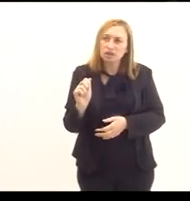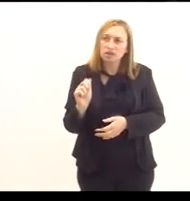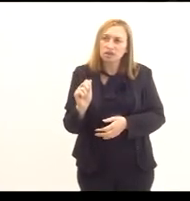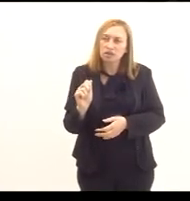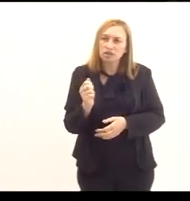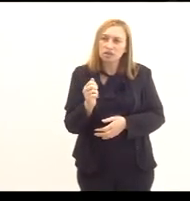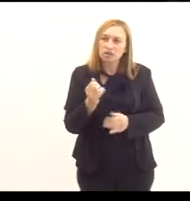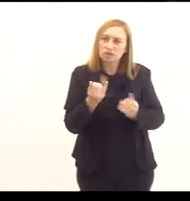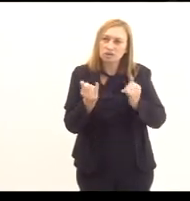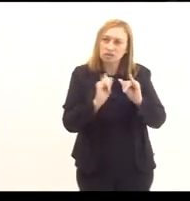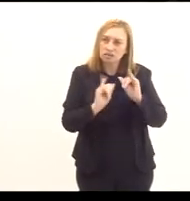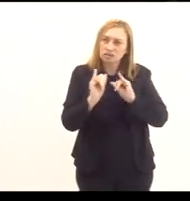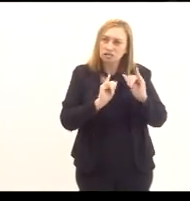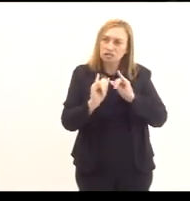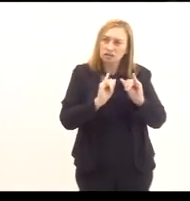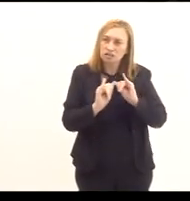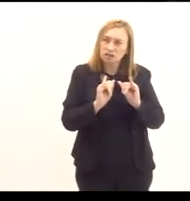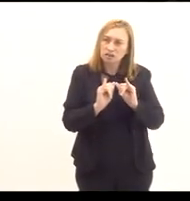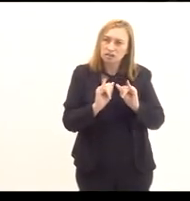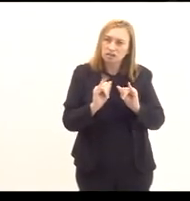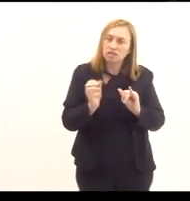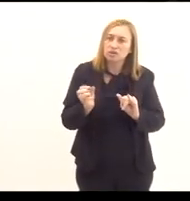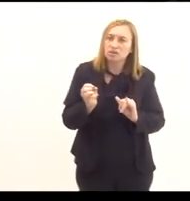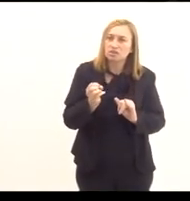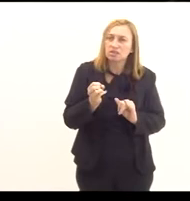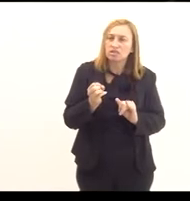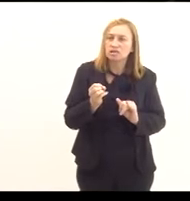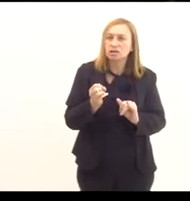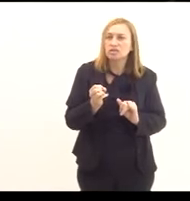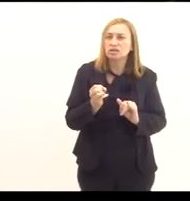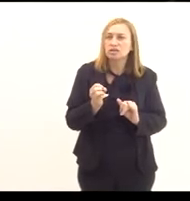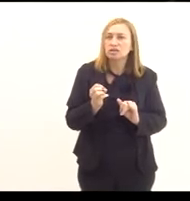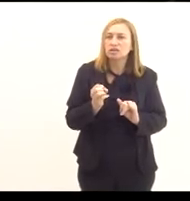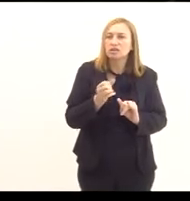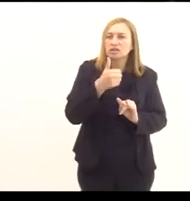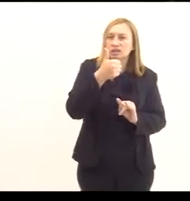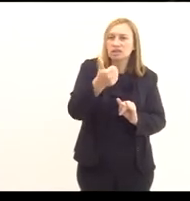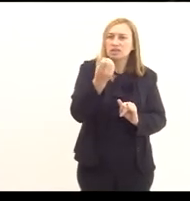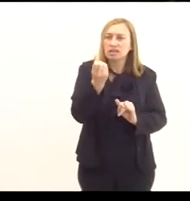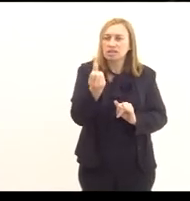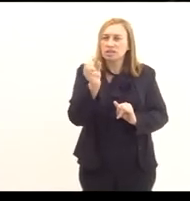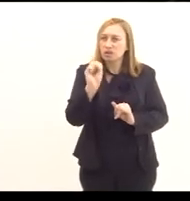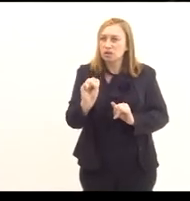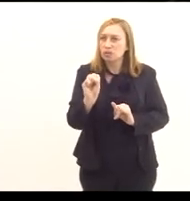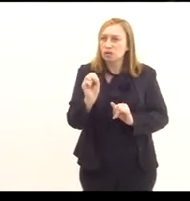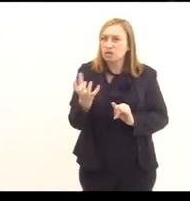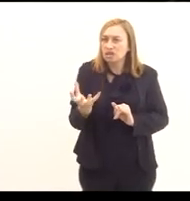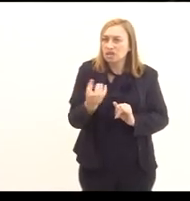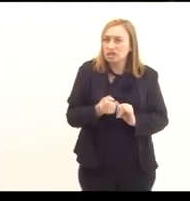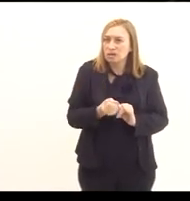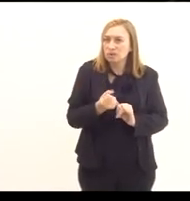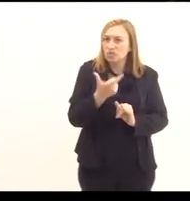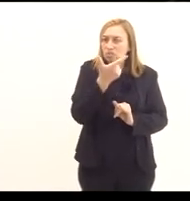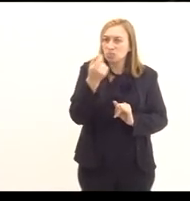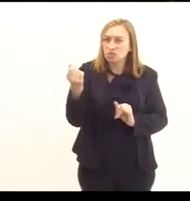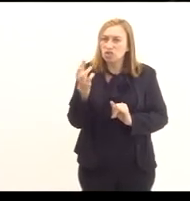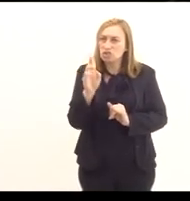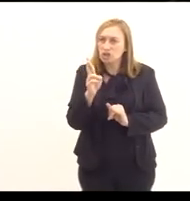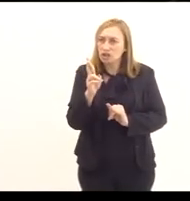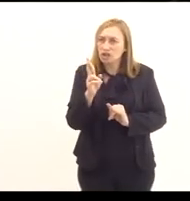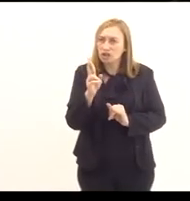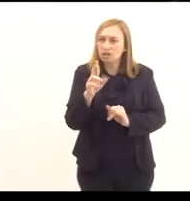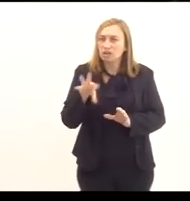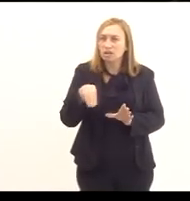que os dados estão atualizados até 25 de Abril tem 168 beneficiados com os r$ 200